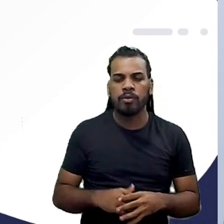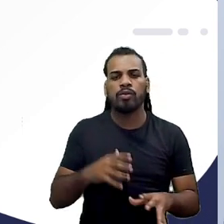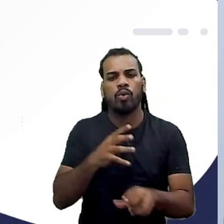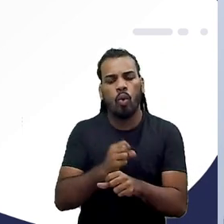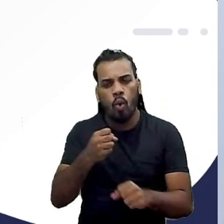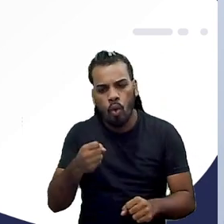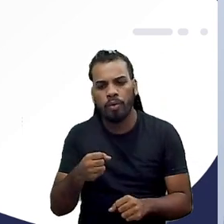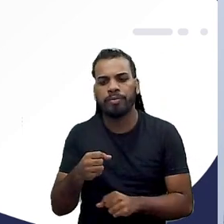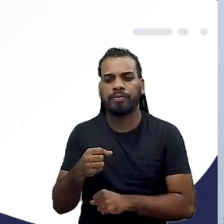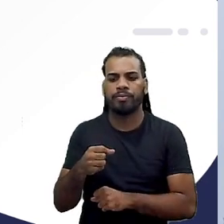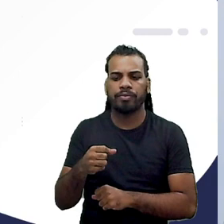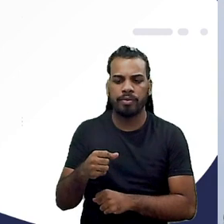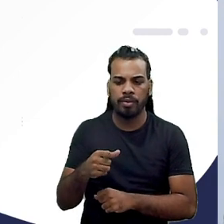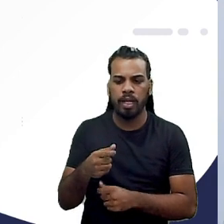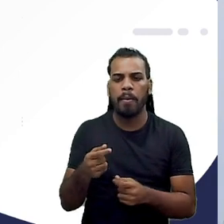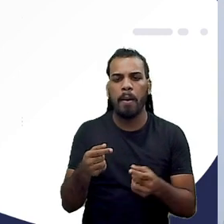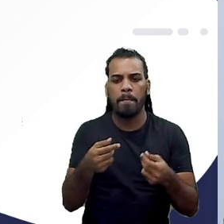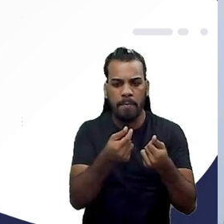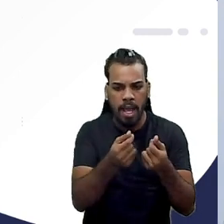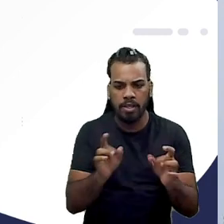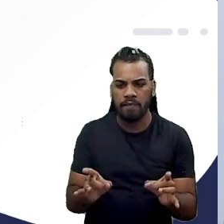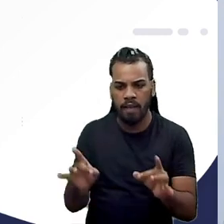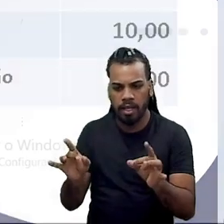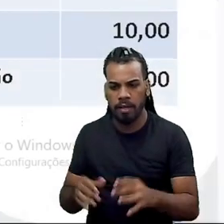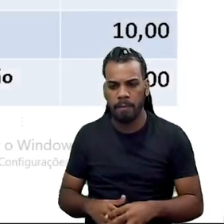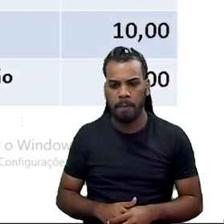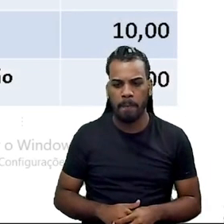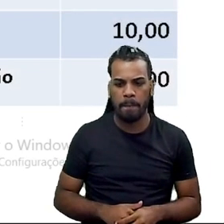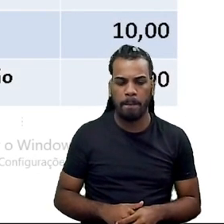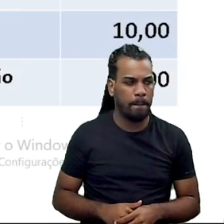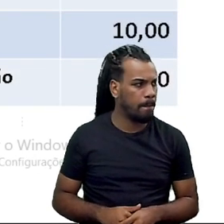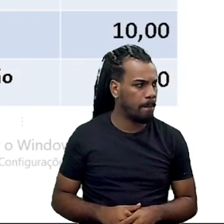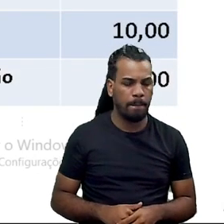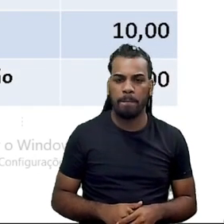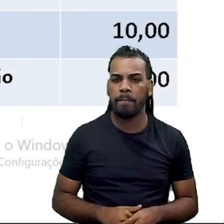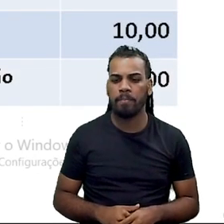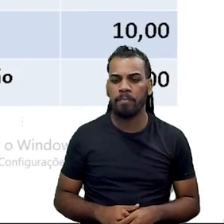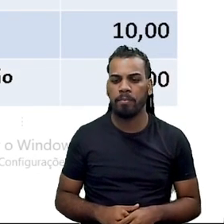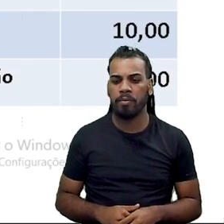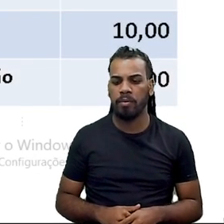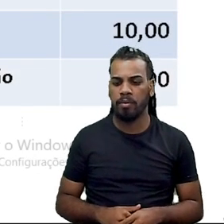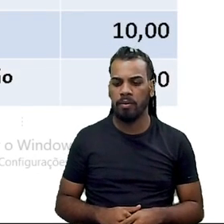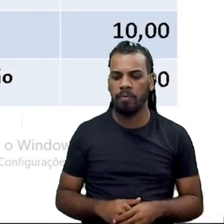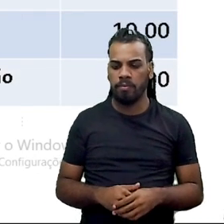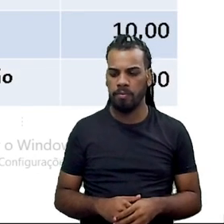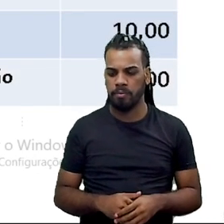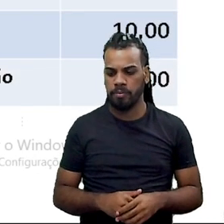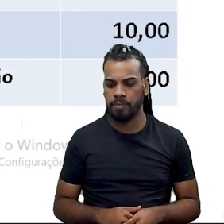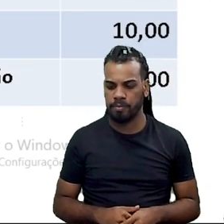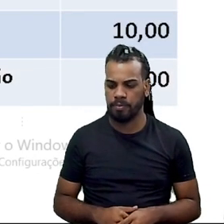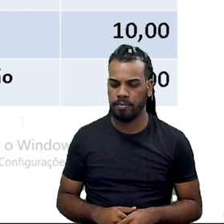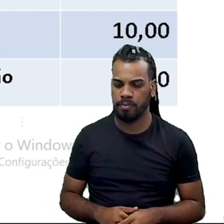fixo e preço de venda, nós temos que considerar